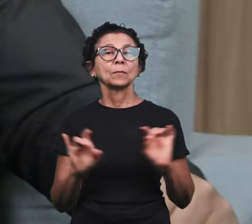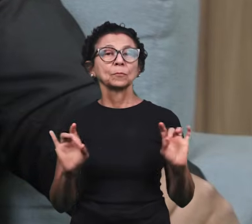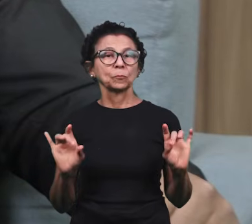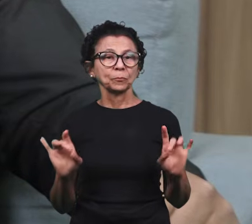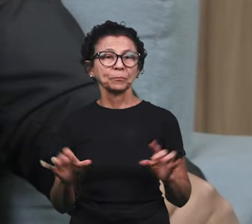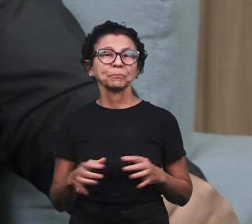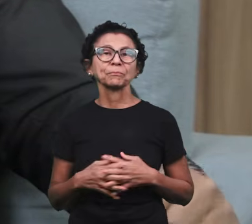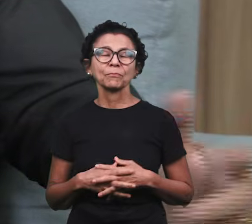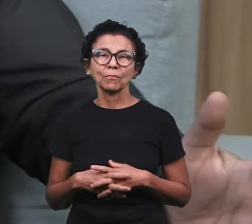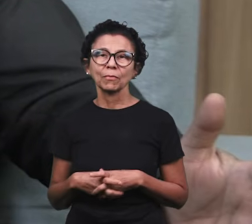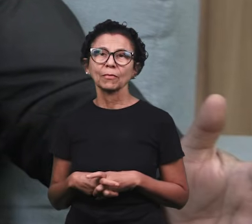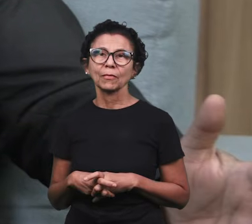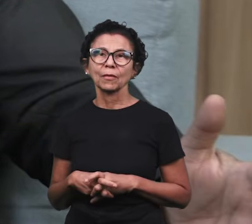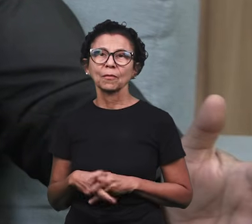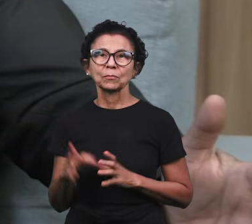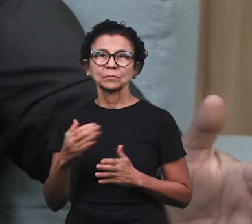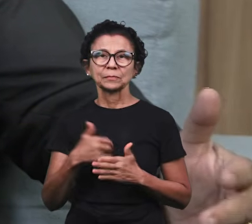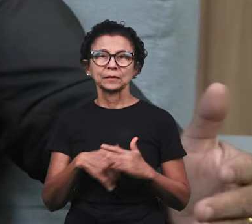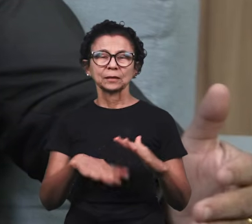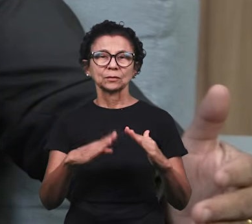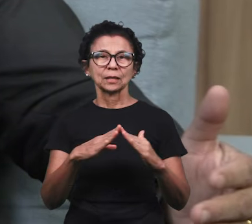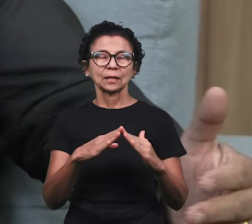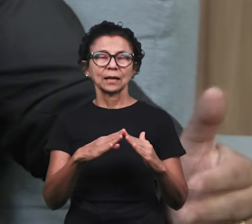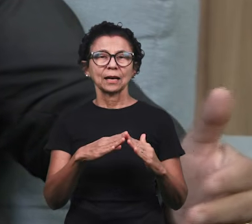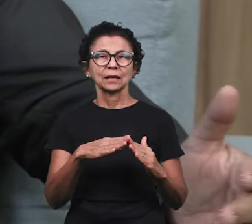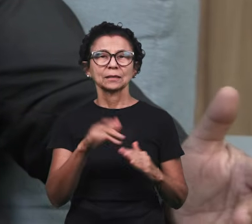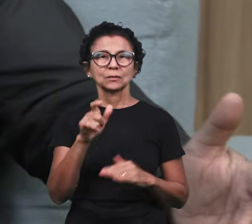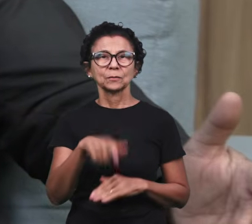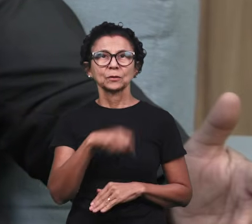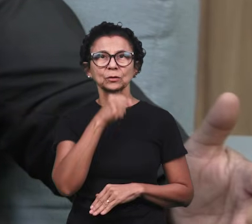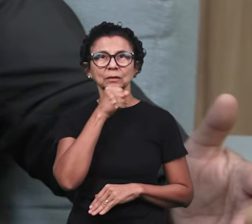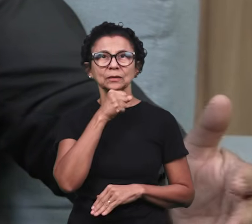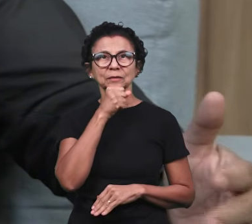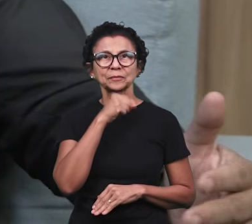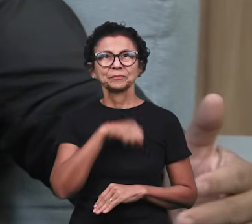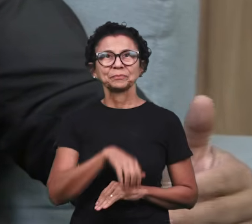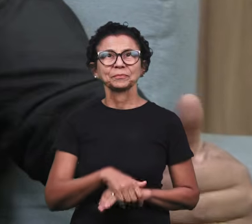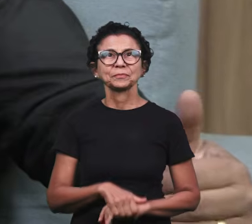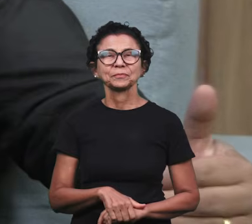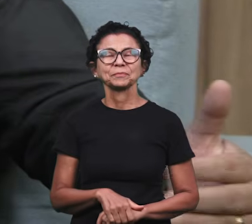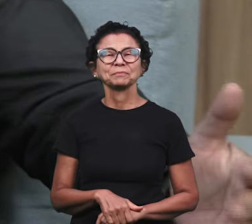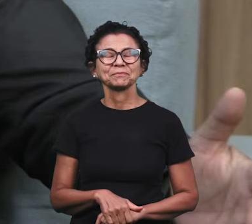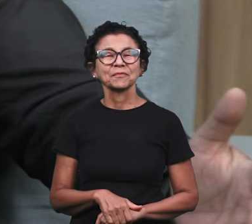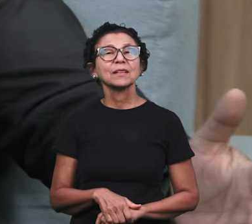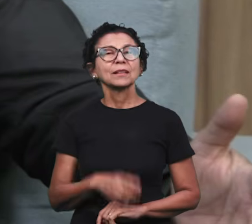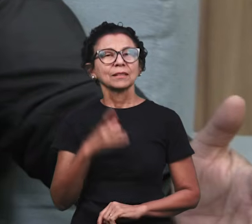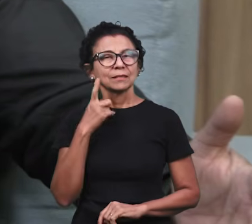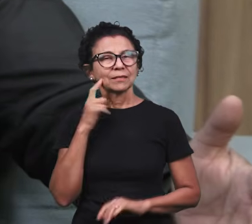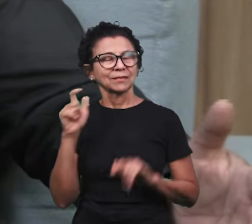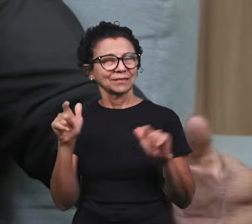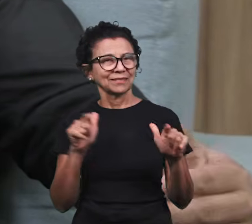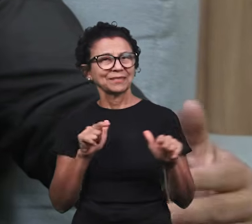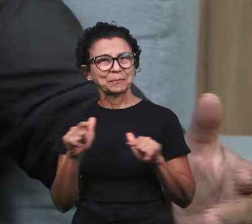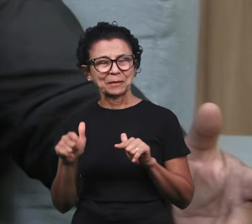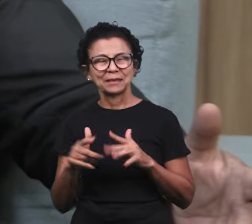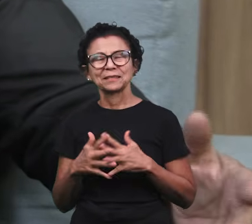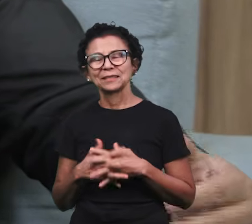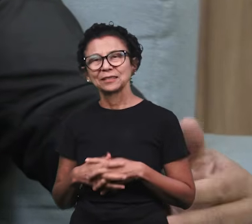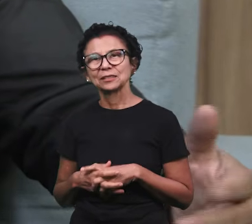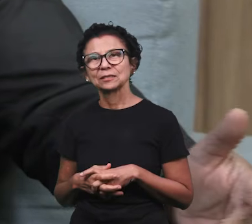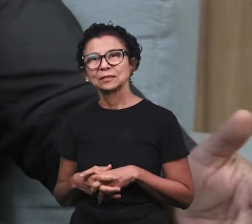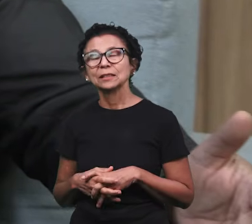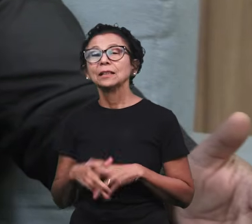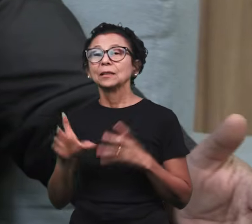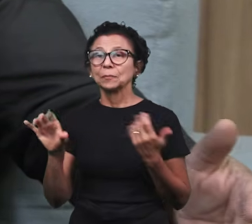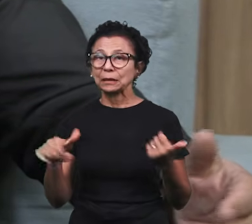que acontecem nas casas de repouso, nas ILPIs. Ver aqui como que é esse trabalho, né? Como que é feito.